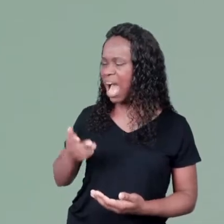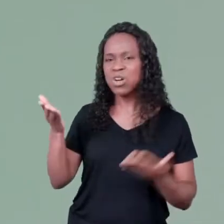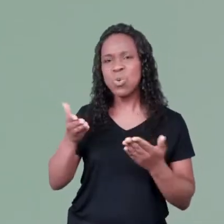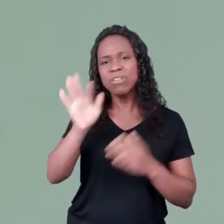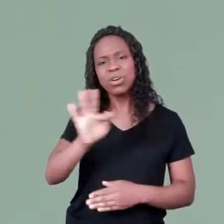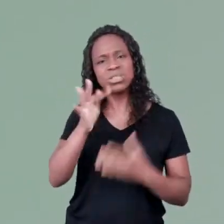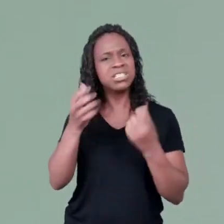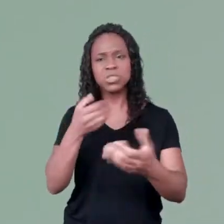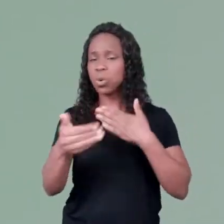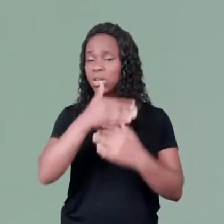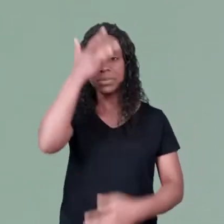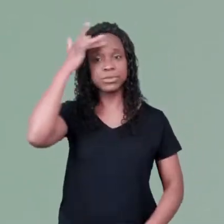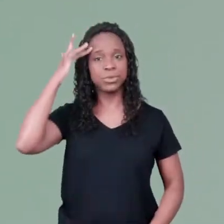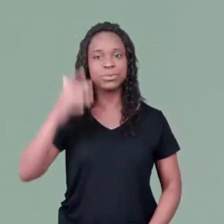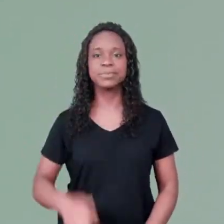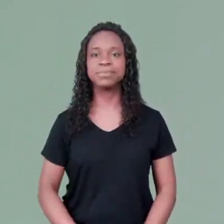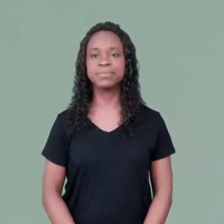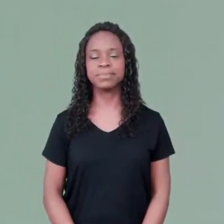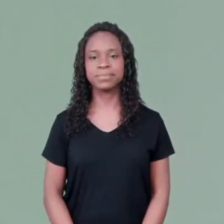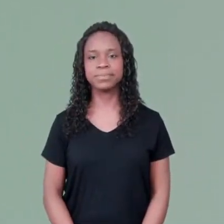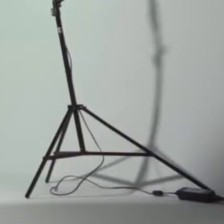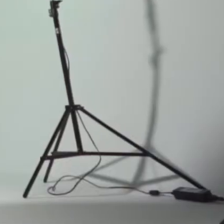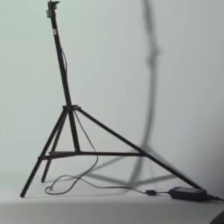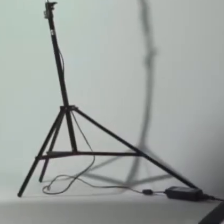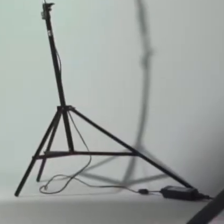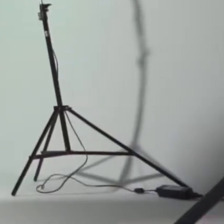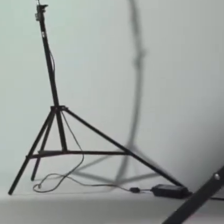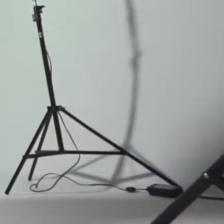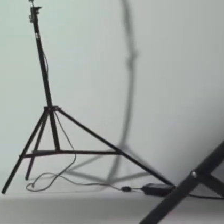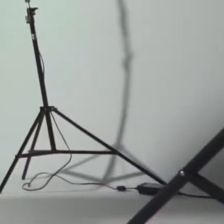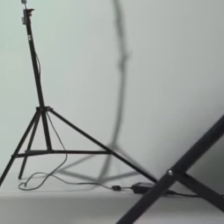puxa vida, agora essa faculdade está aceitando qualquer um.